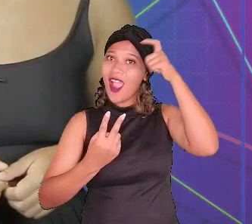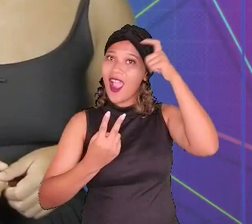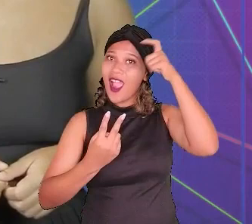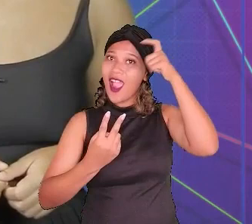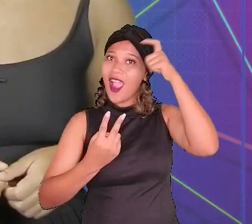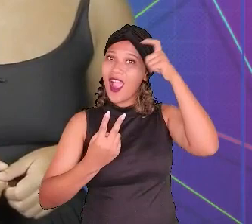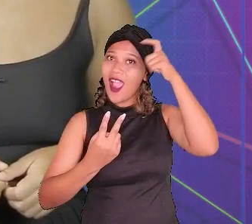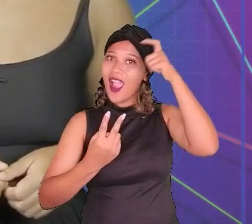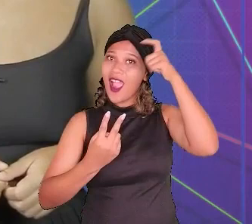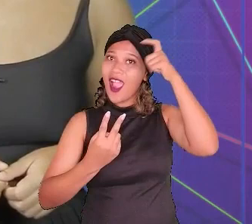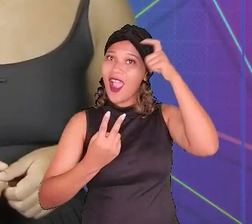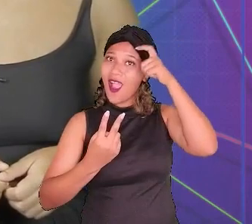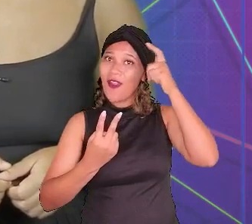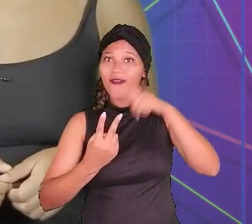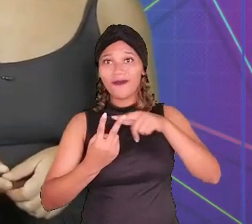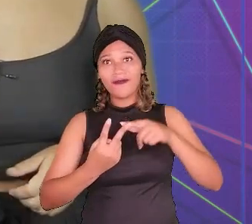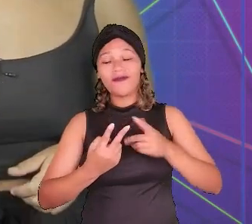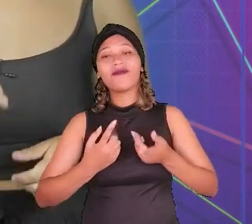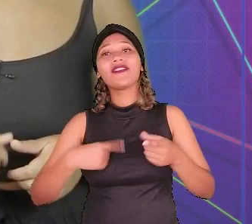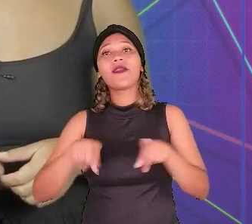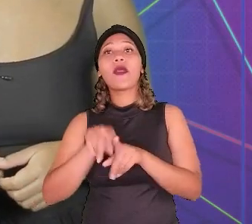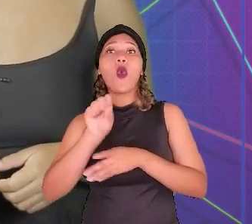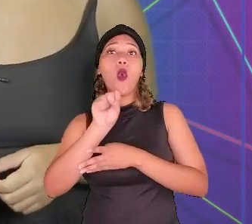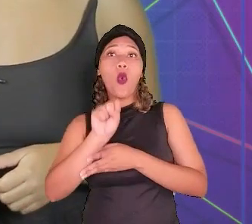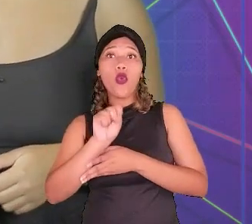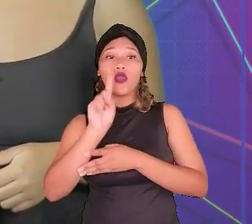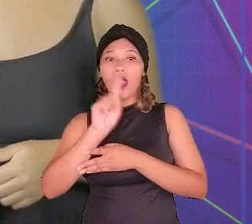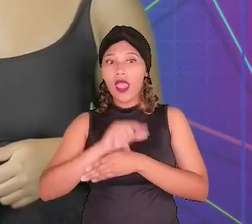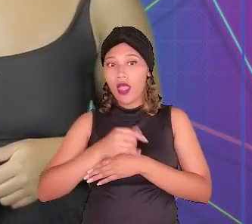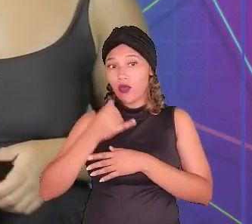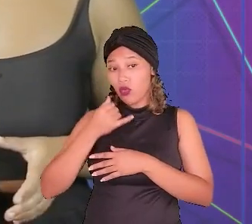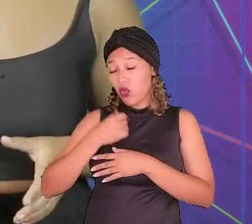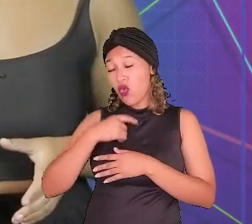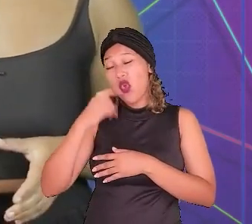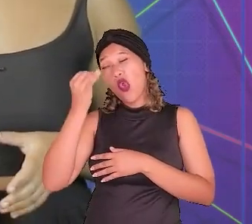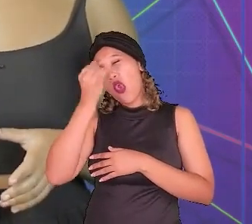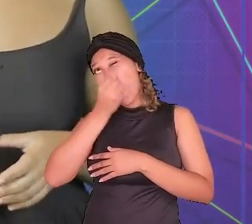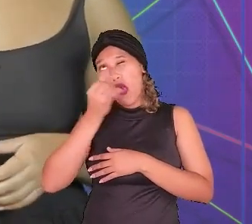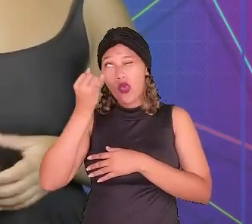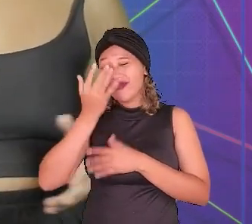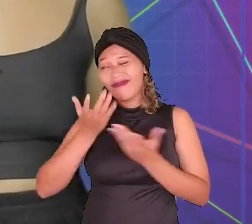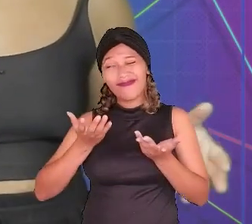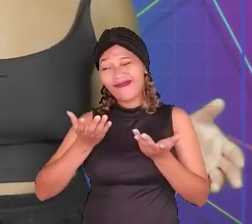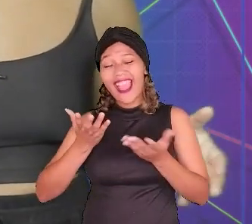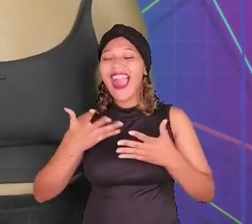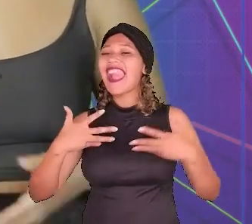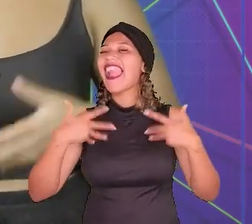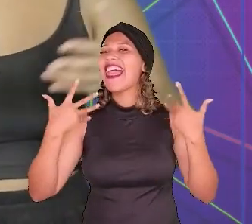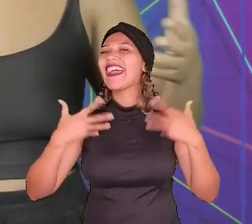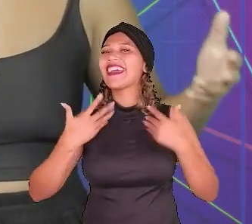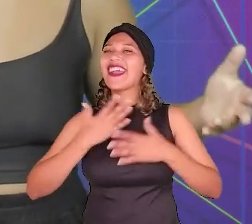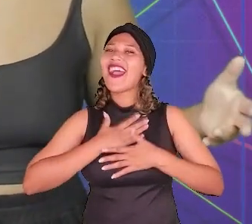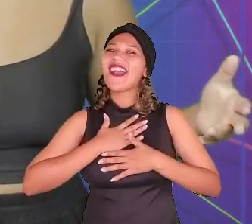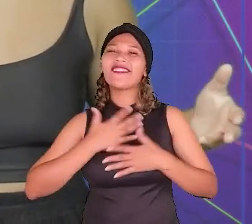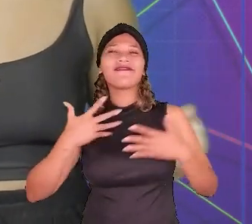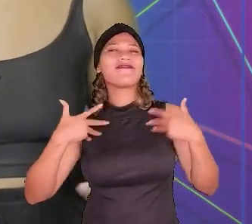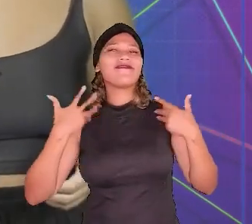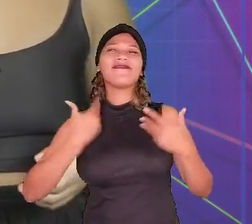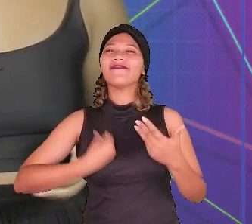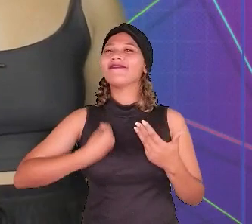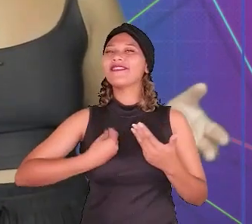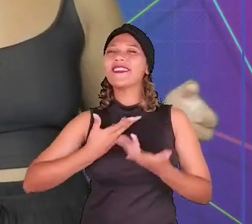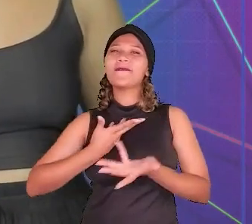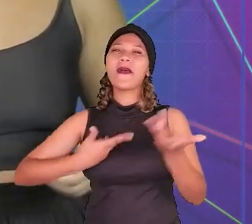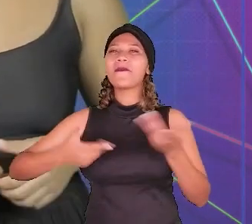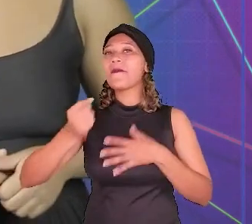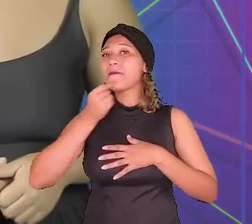com ternura para a leoa que sorri de volta para ele. Número 8 é o tolo. O tolo é bobo, fica alegre e gosta de se divertir com a vida